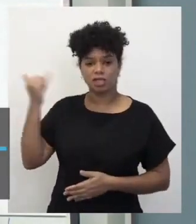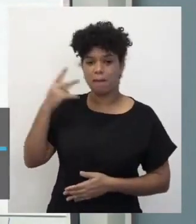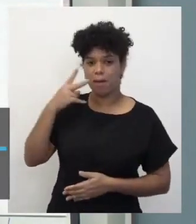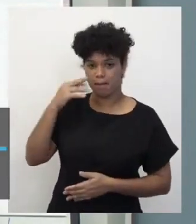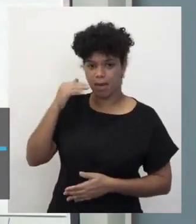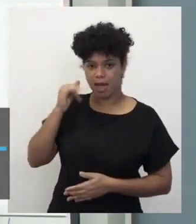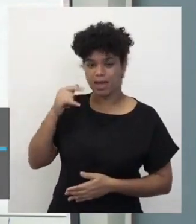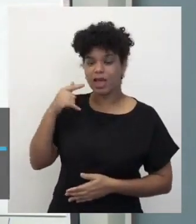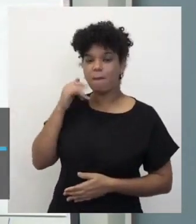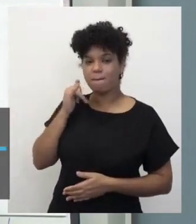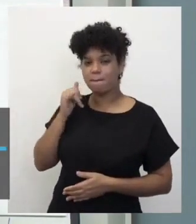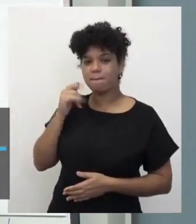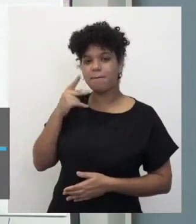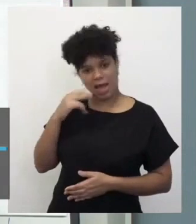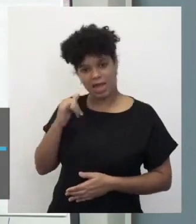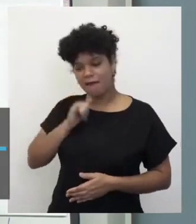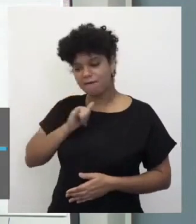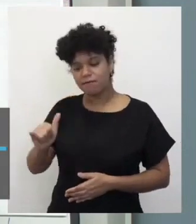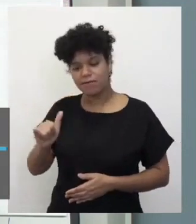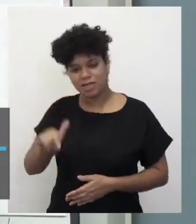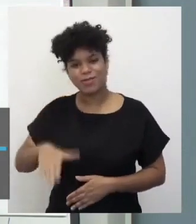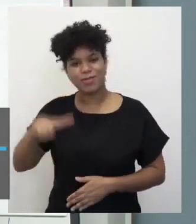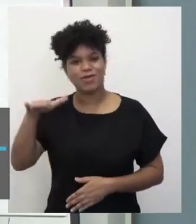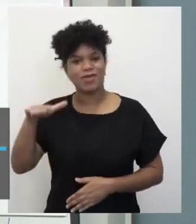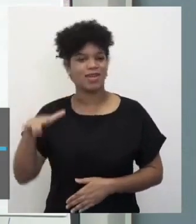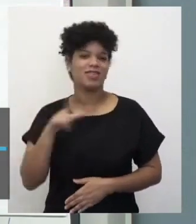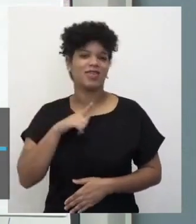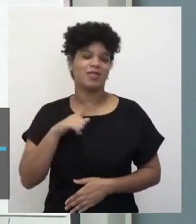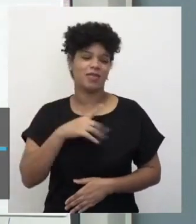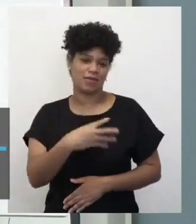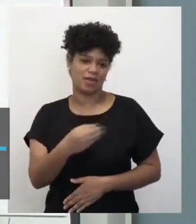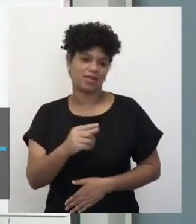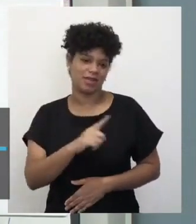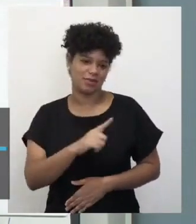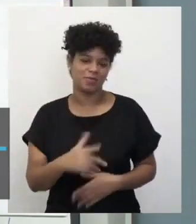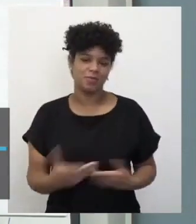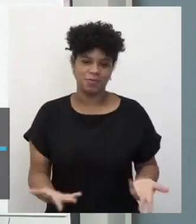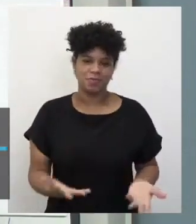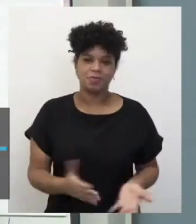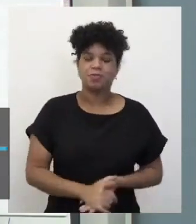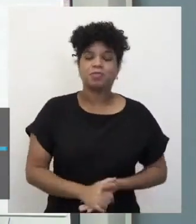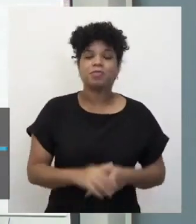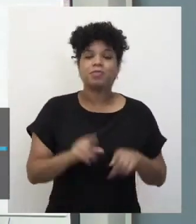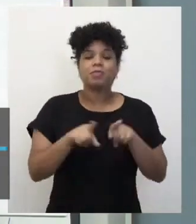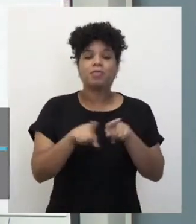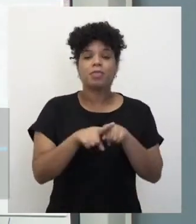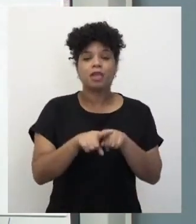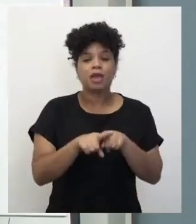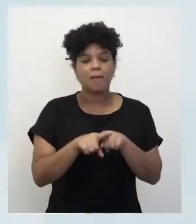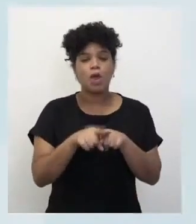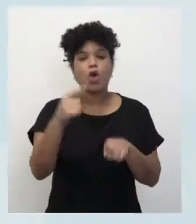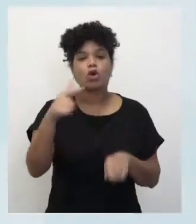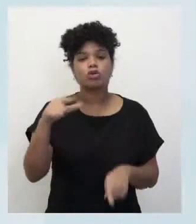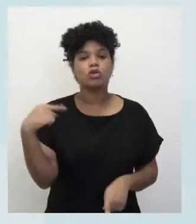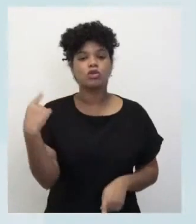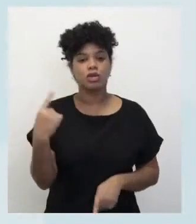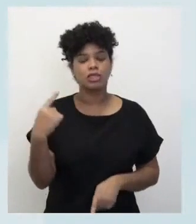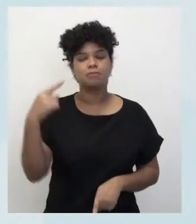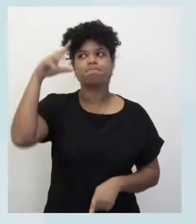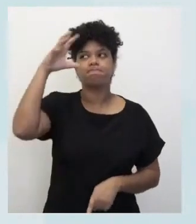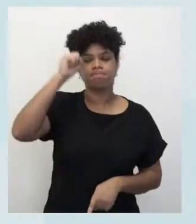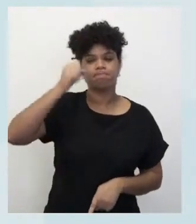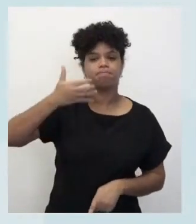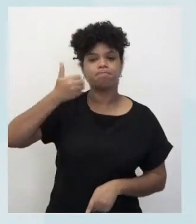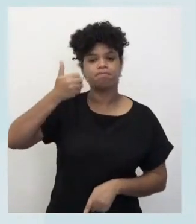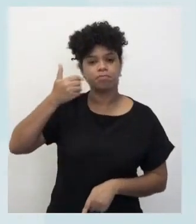isso era transmitido também, principalmente aí, através da oralidade, tá? A questão da linguagem também é importante, porque a